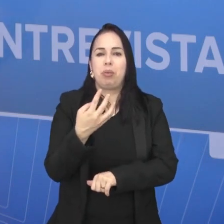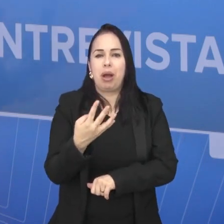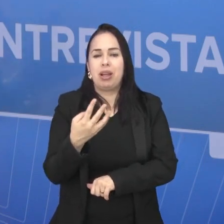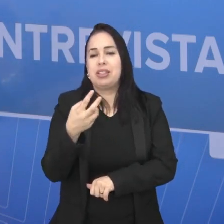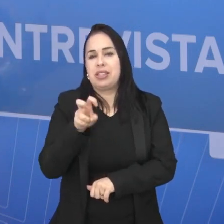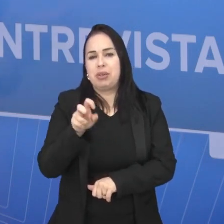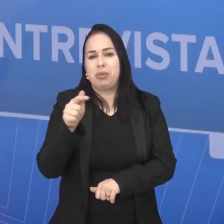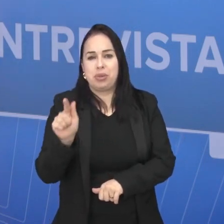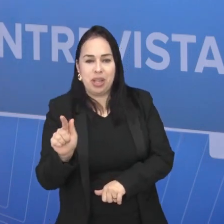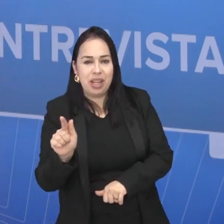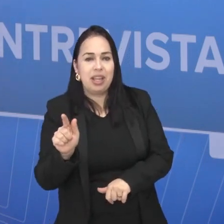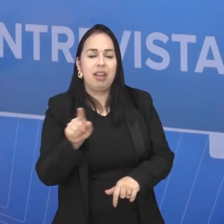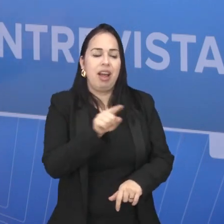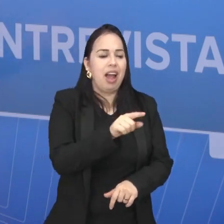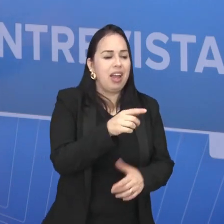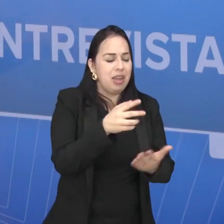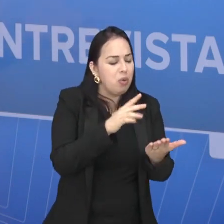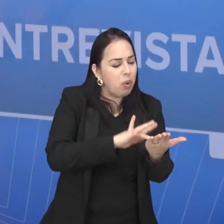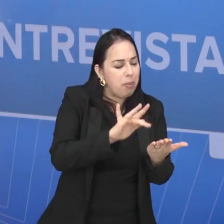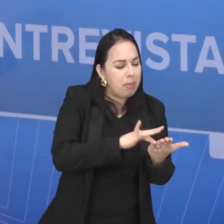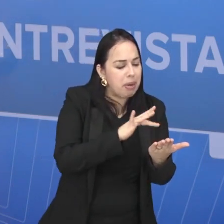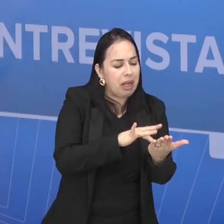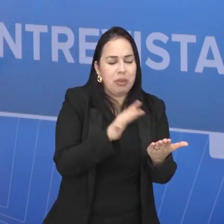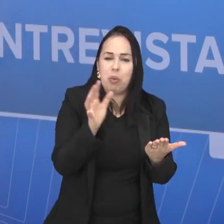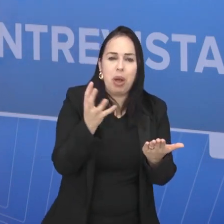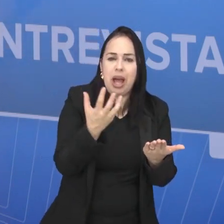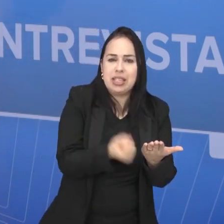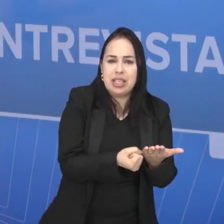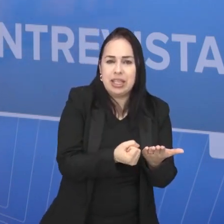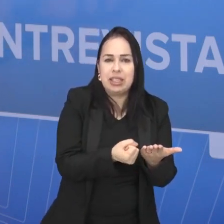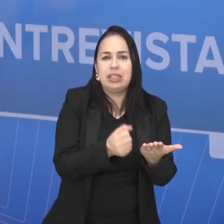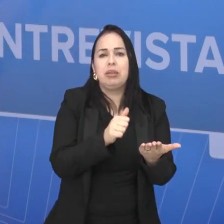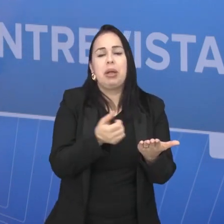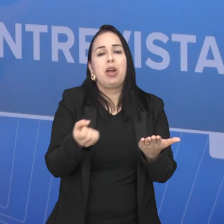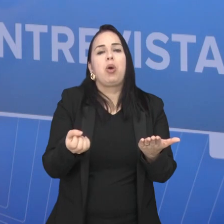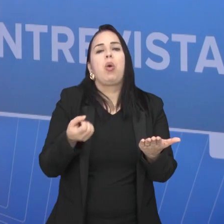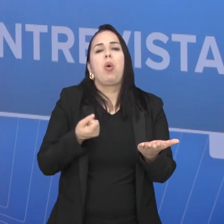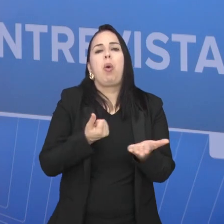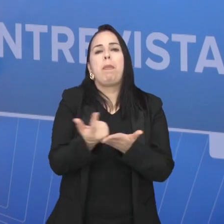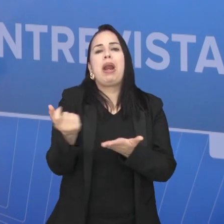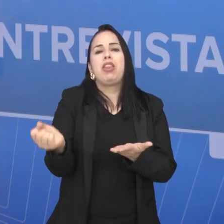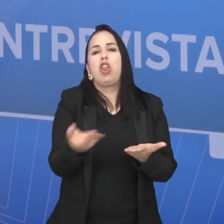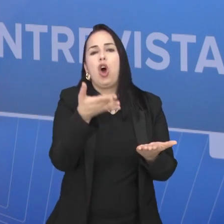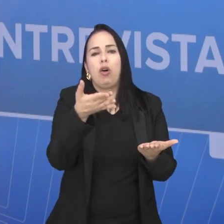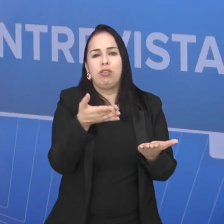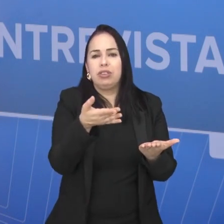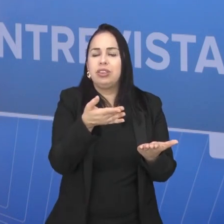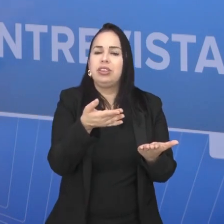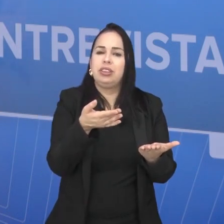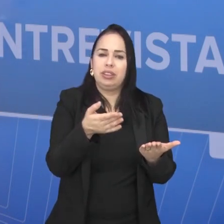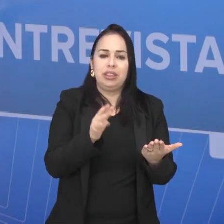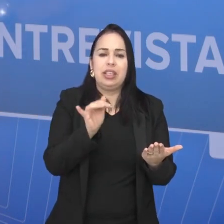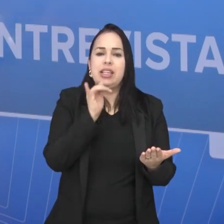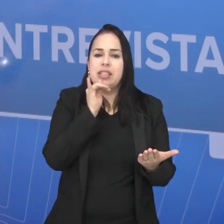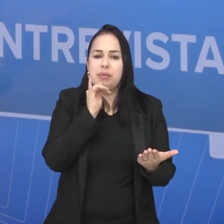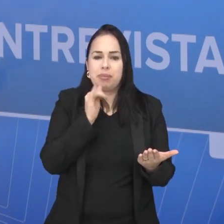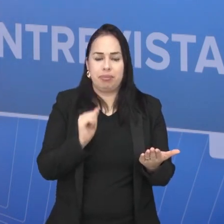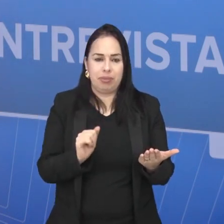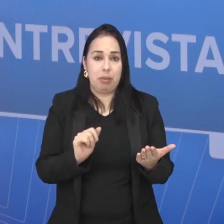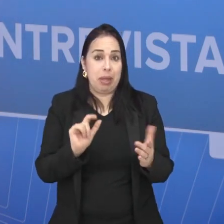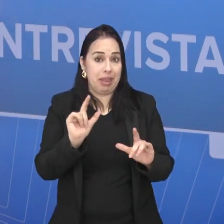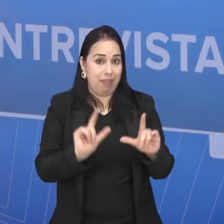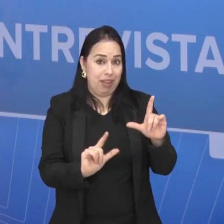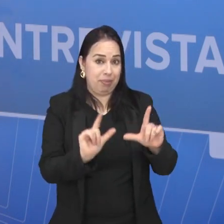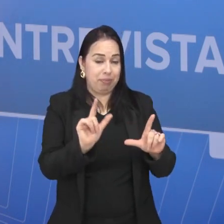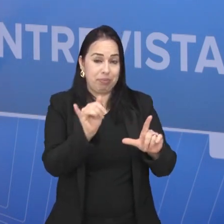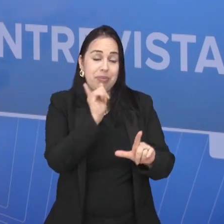passar para o 5G, aí o aparelho aceitava ou não, aí você tem que comprar um aparelho mais novo. Então, os próprios aparelhos, a gente pega, por